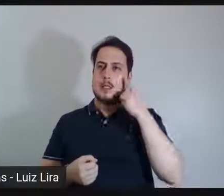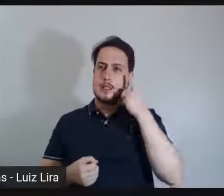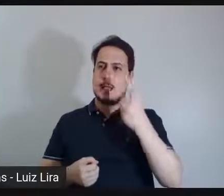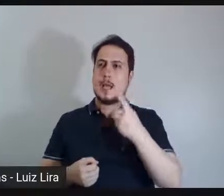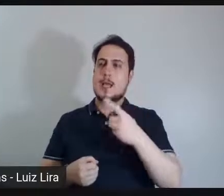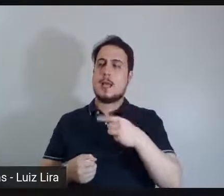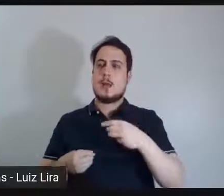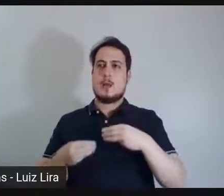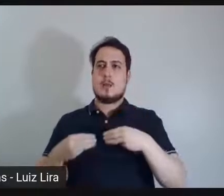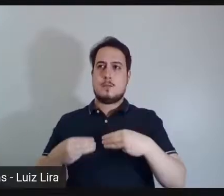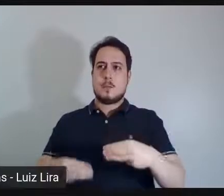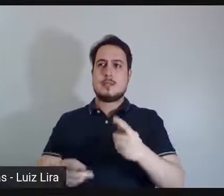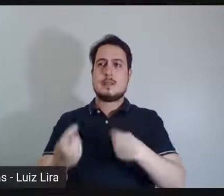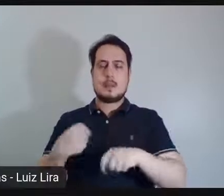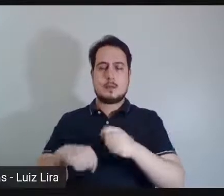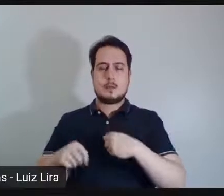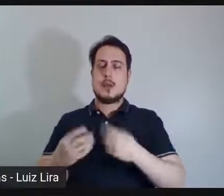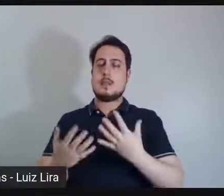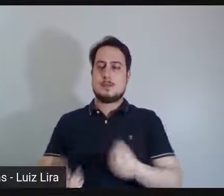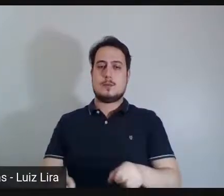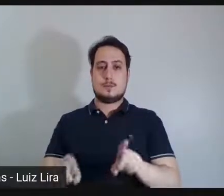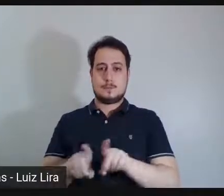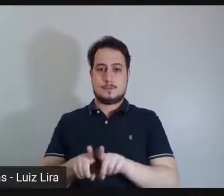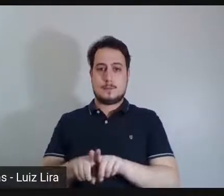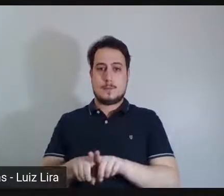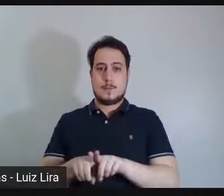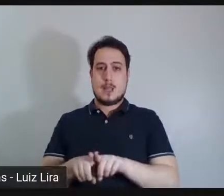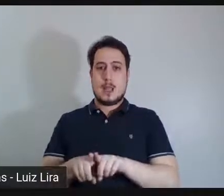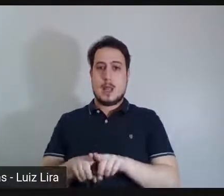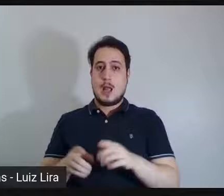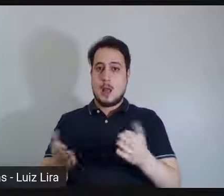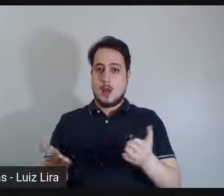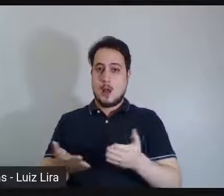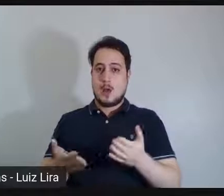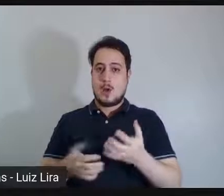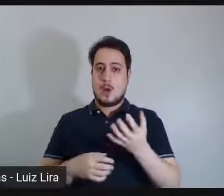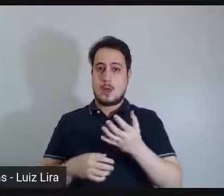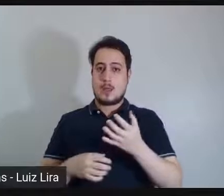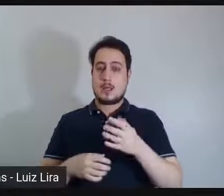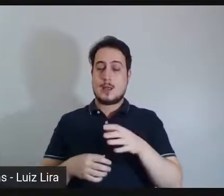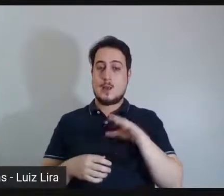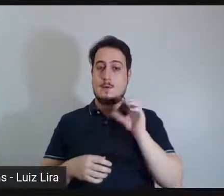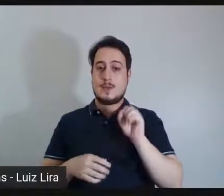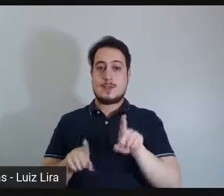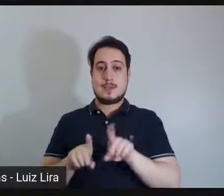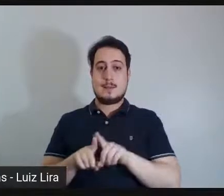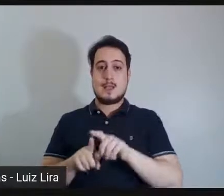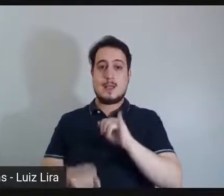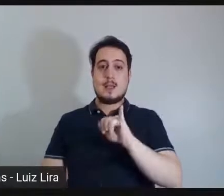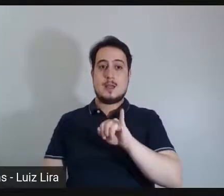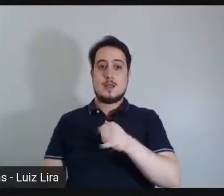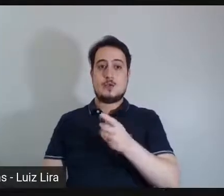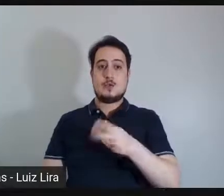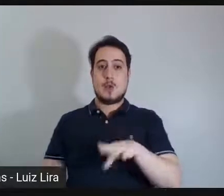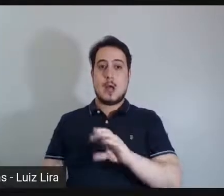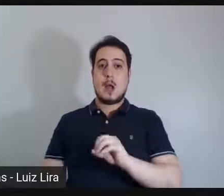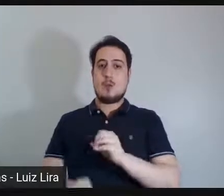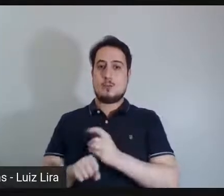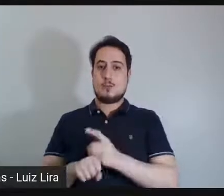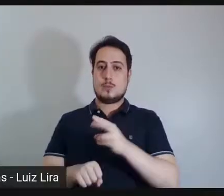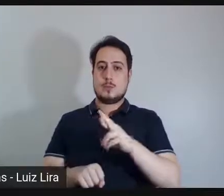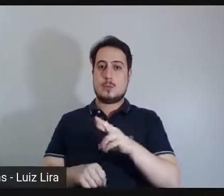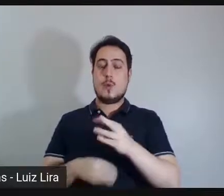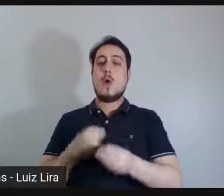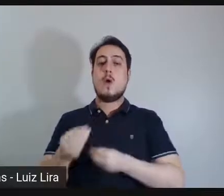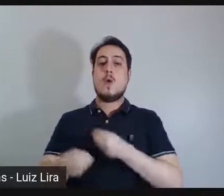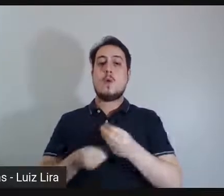âmbito do Poder Executivo. Agora eu queria ouvir o doutor João sobre como é que está sendo